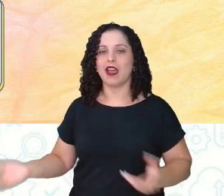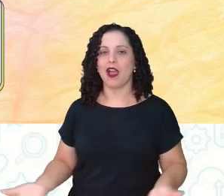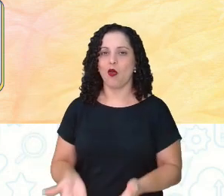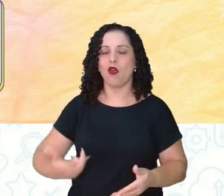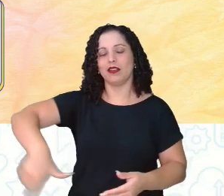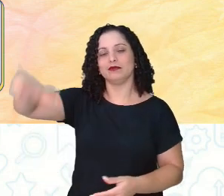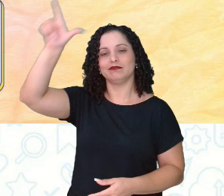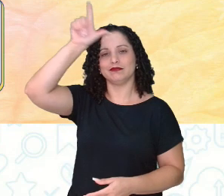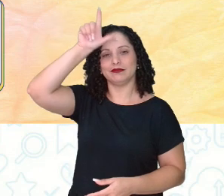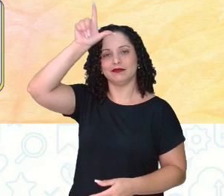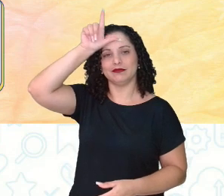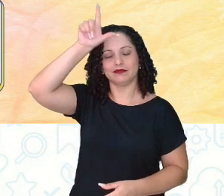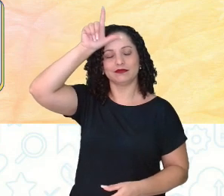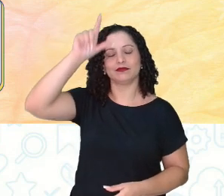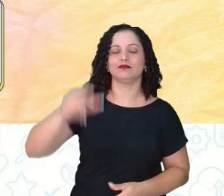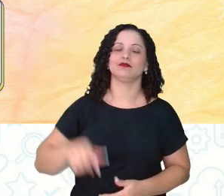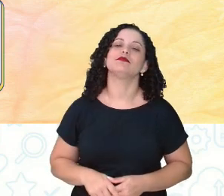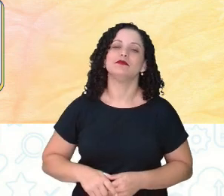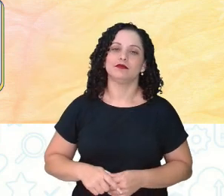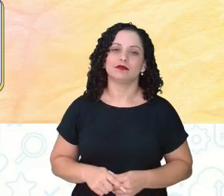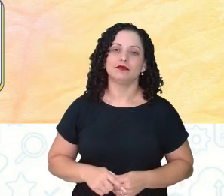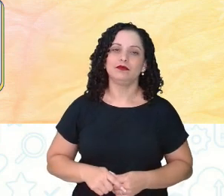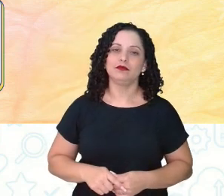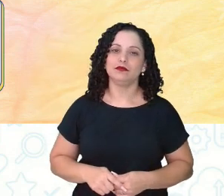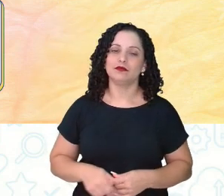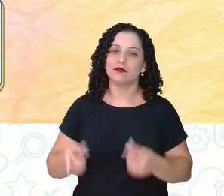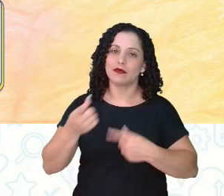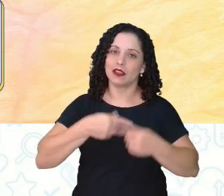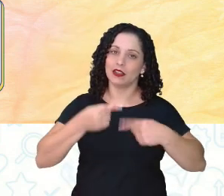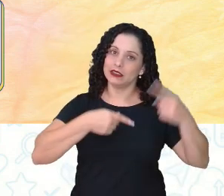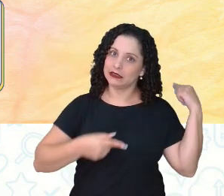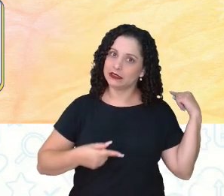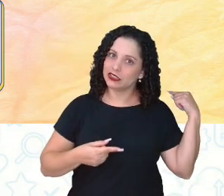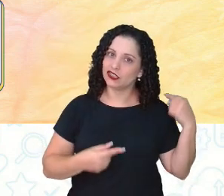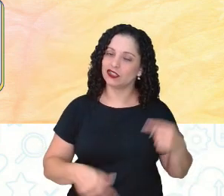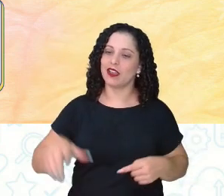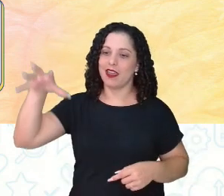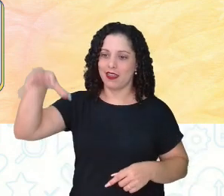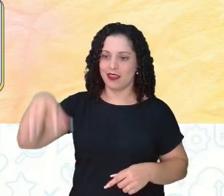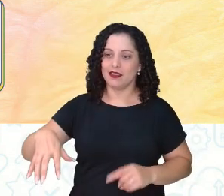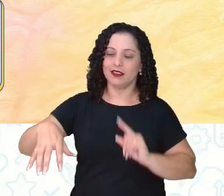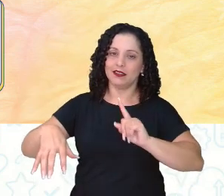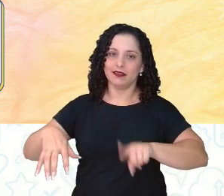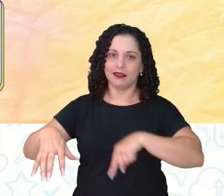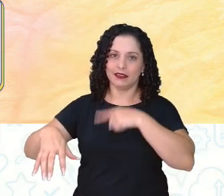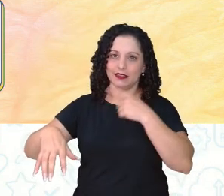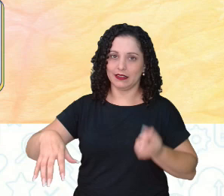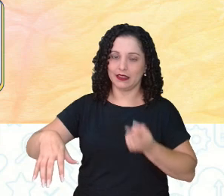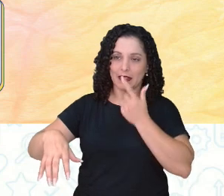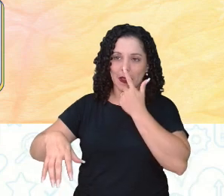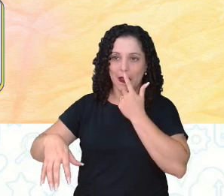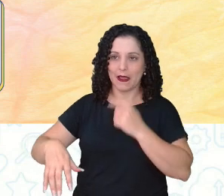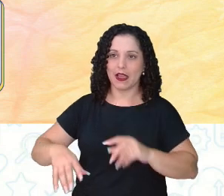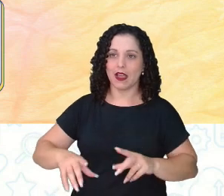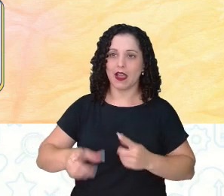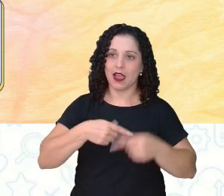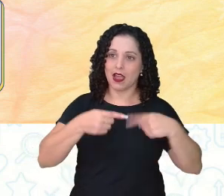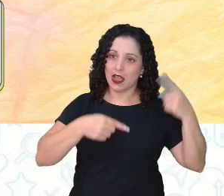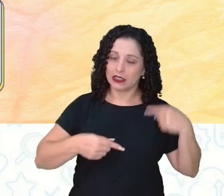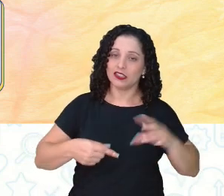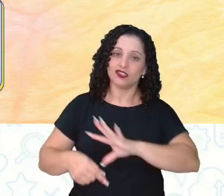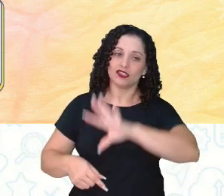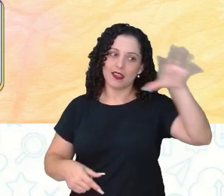que a gente falou, da República, no primeiro momento era o quê? Os girondinos. E aí logo depois, né,